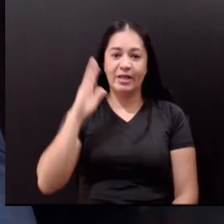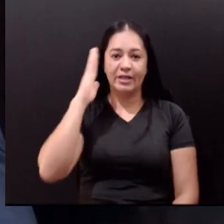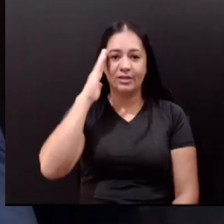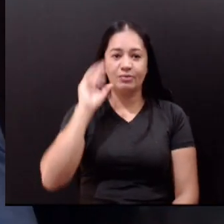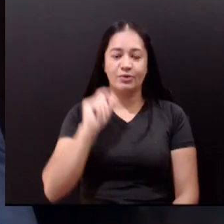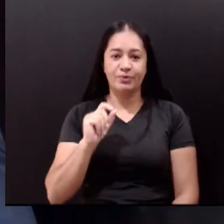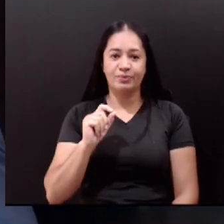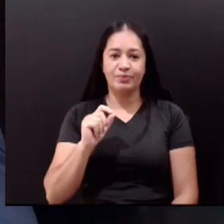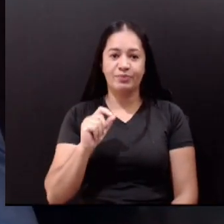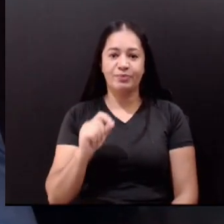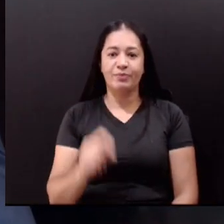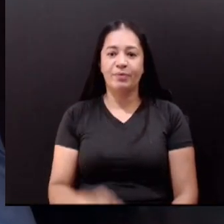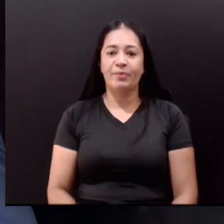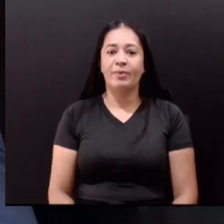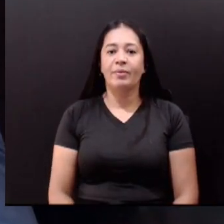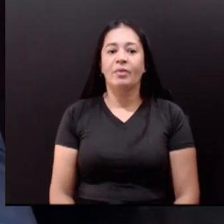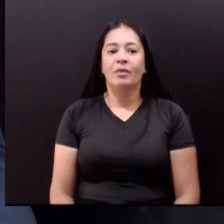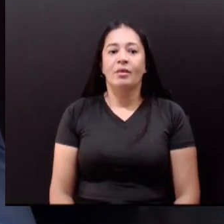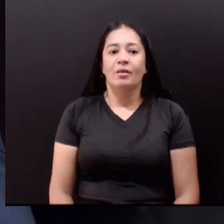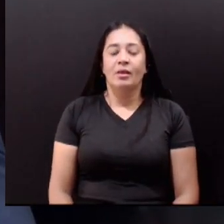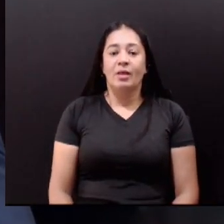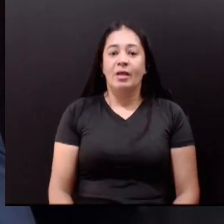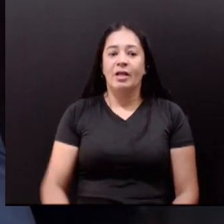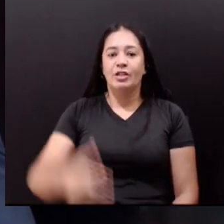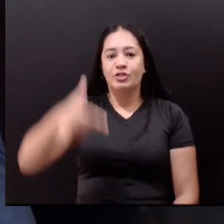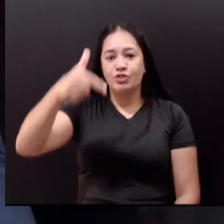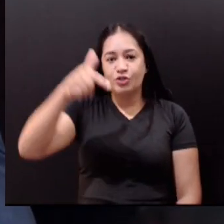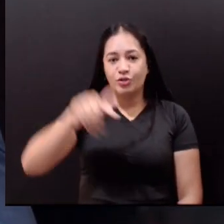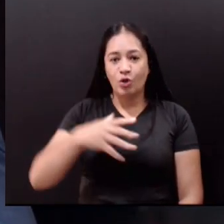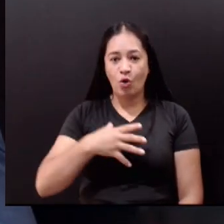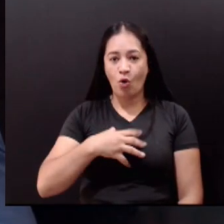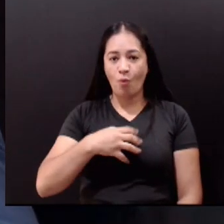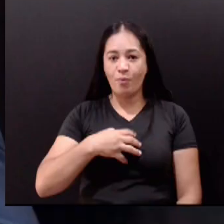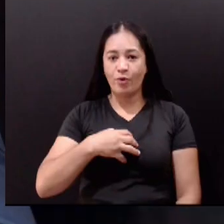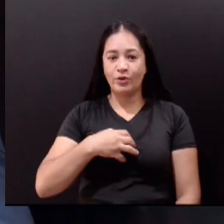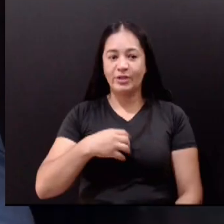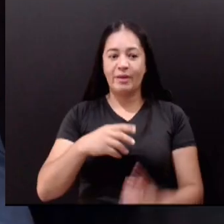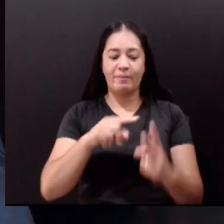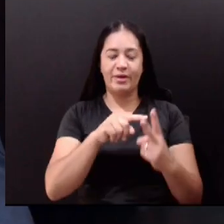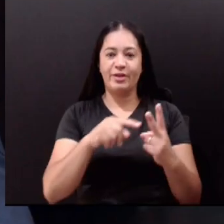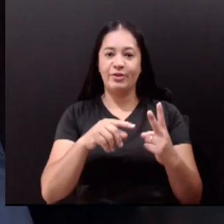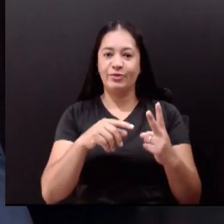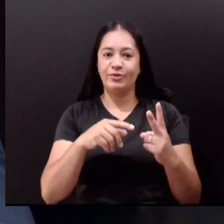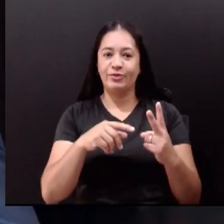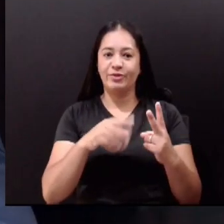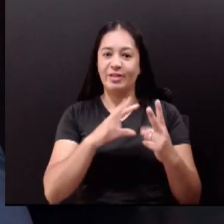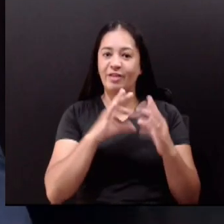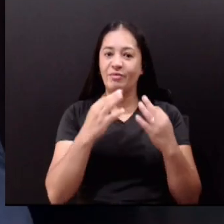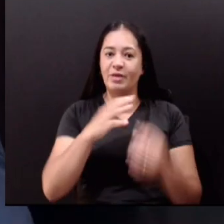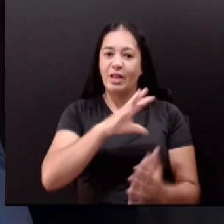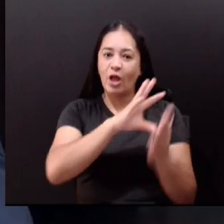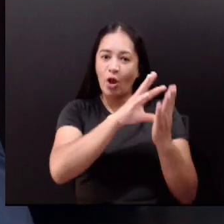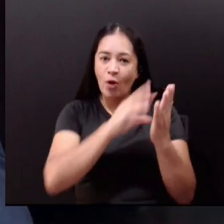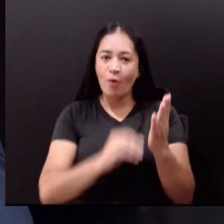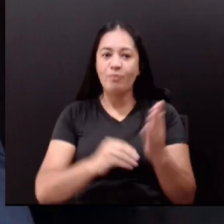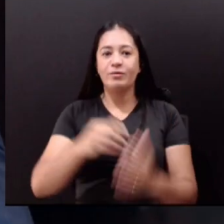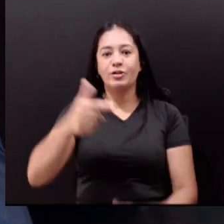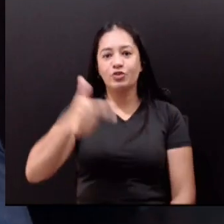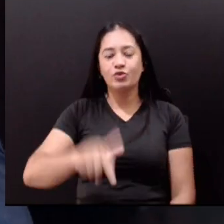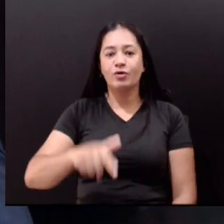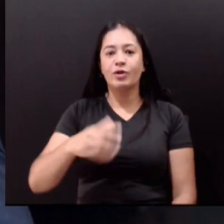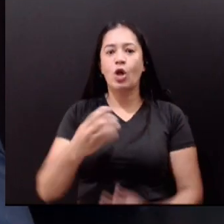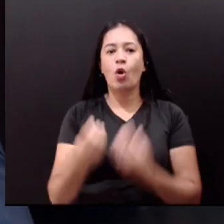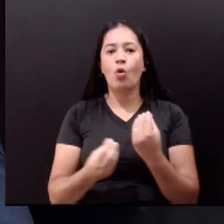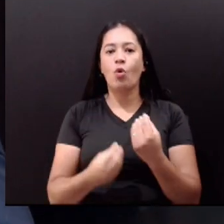eu, é que elas repetem padrão de comportamento dos pais, Exato, né? espelho E total. como que os pais se comportam, Uhum, nas